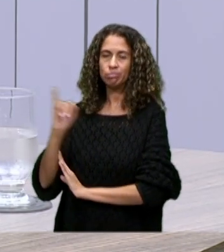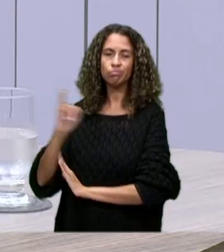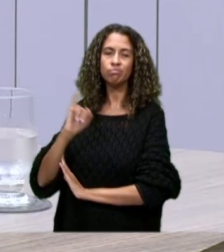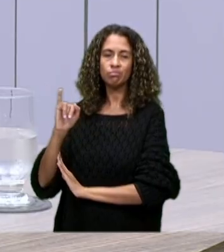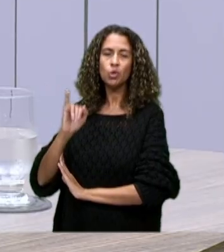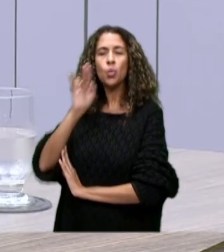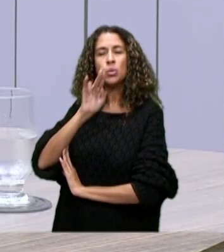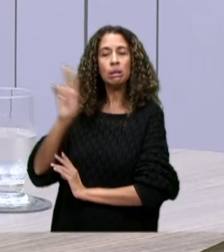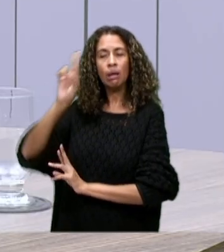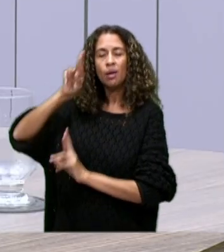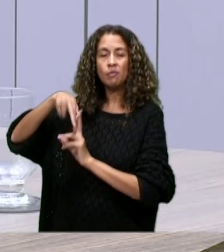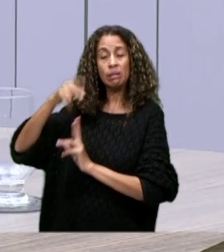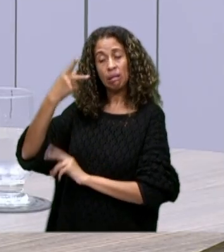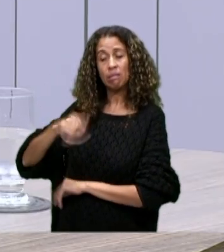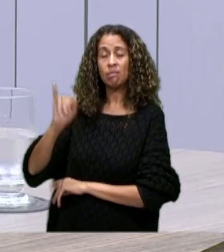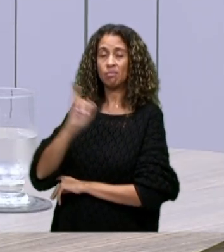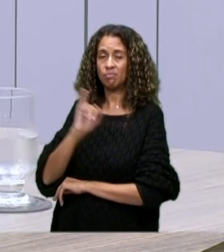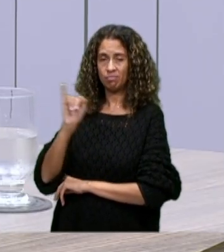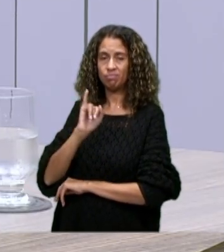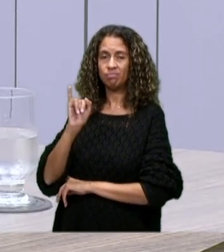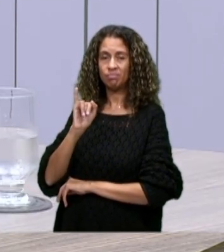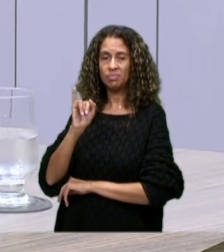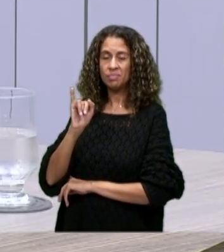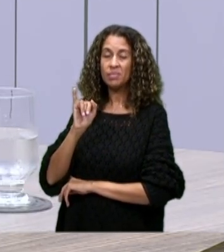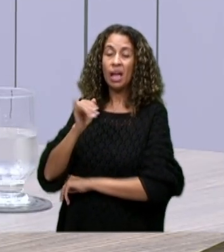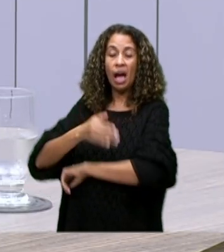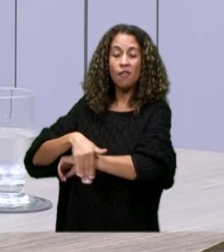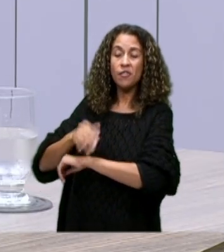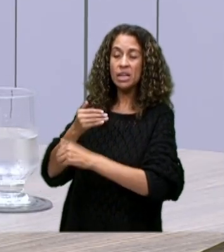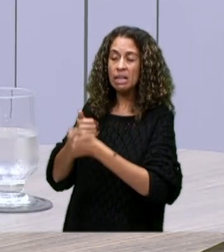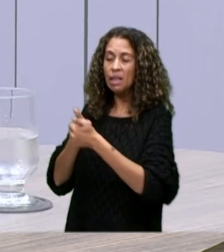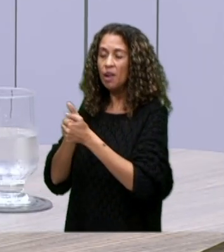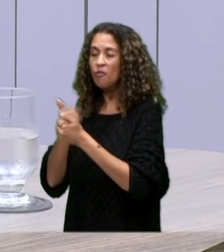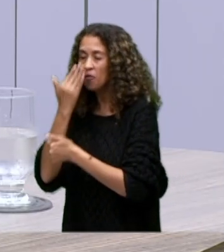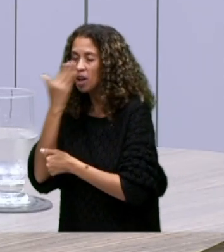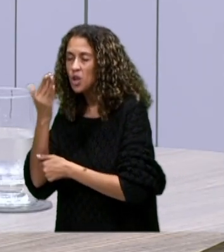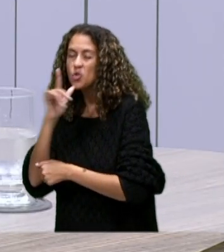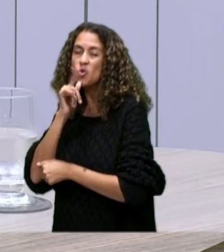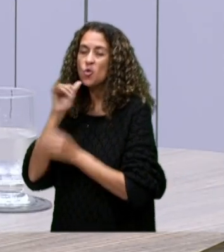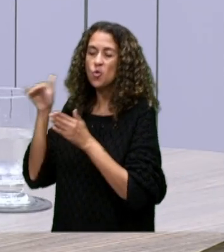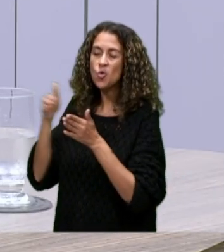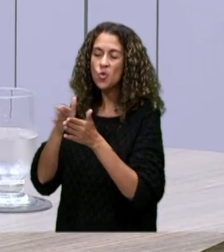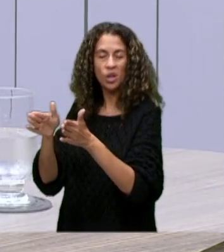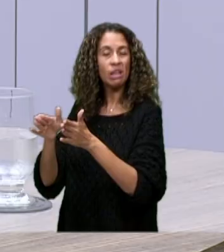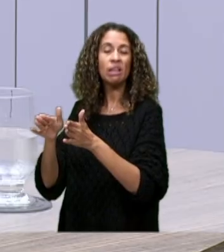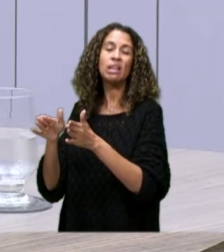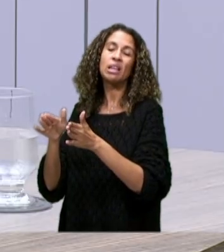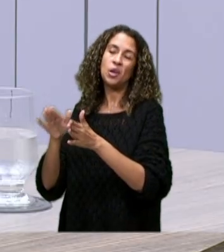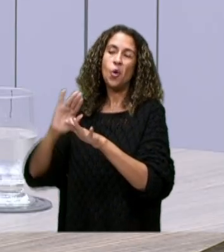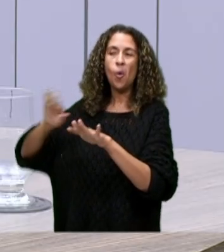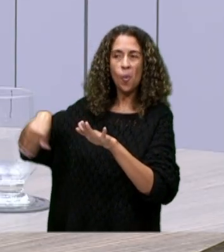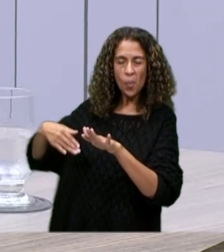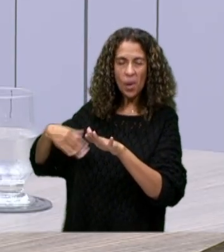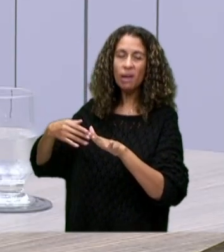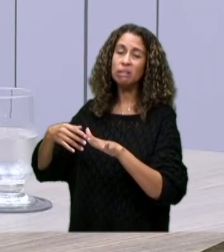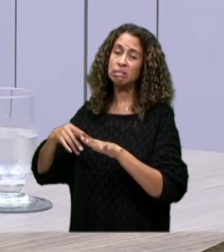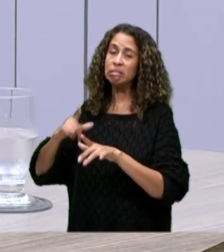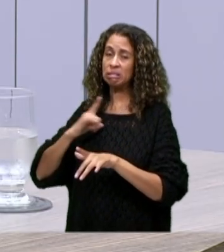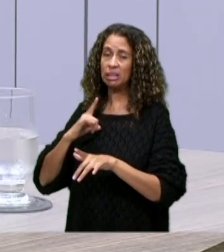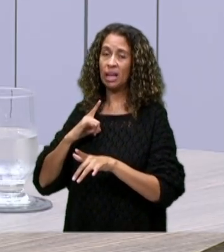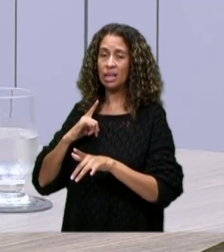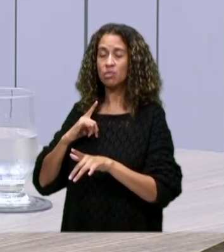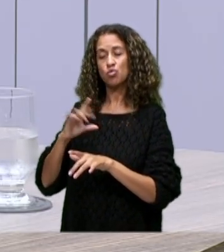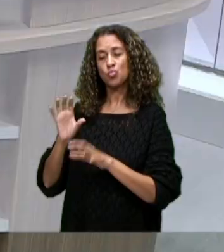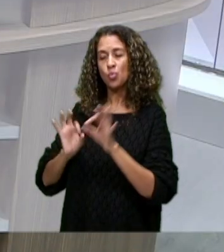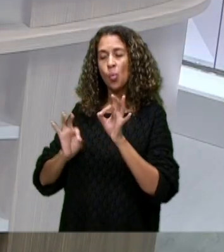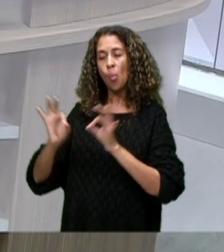usei bastante referência de Itajaí. Tem a Beira-Rio, tem o Rio, eu cito de certa forma. O posicionamento